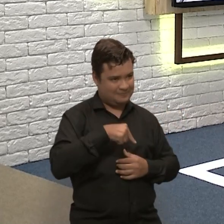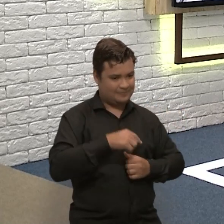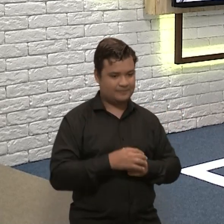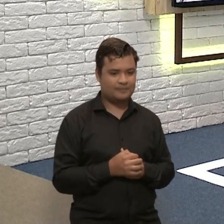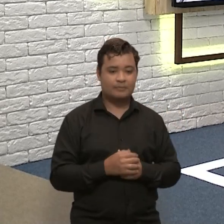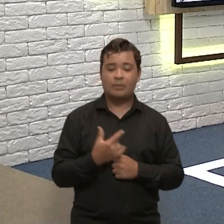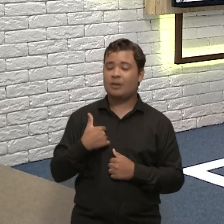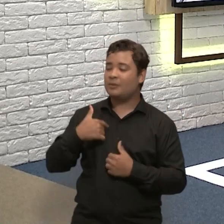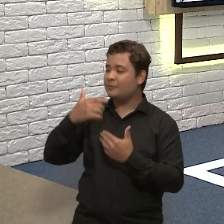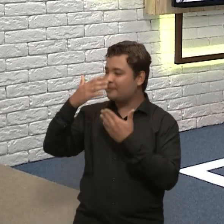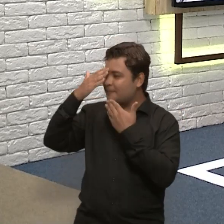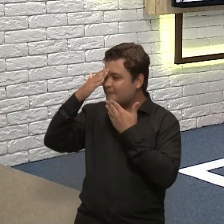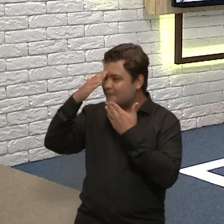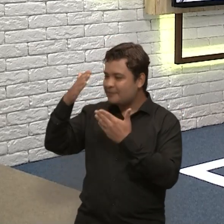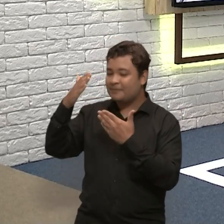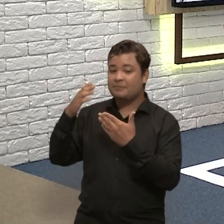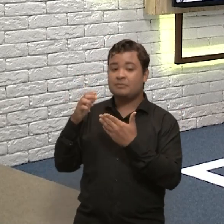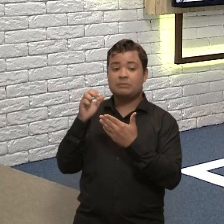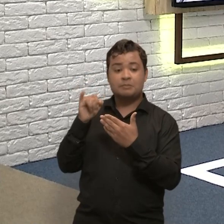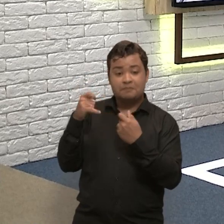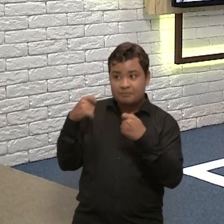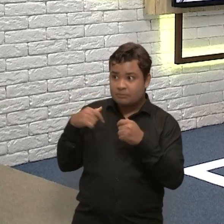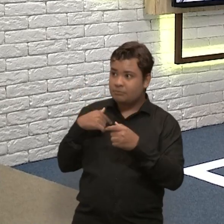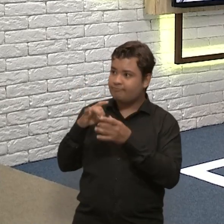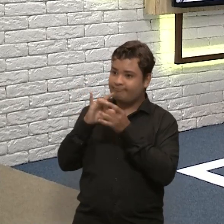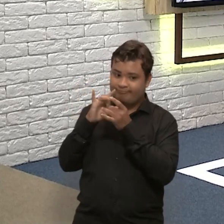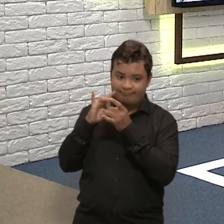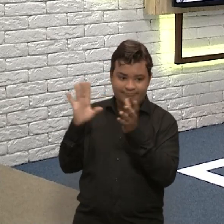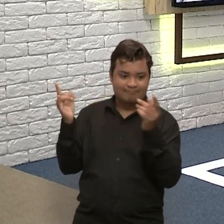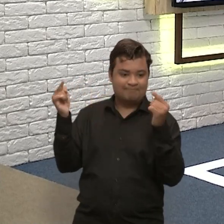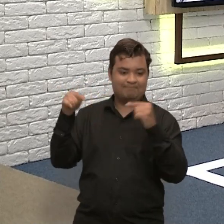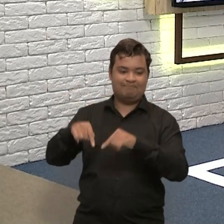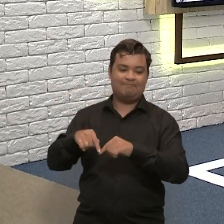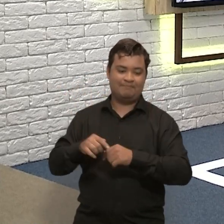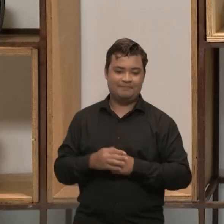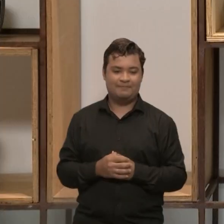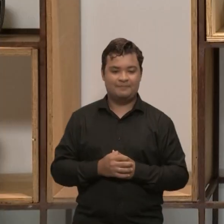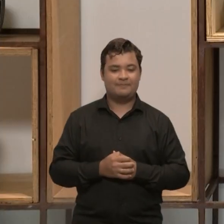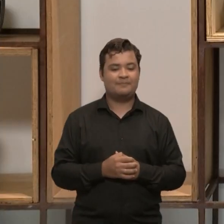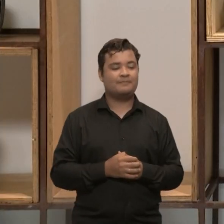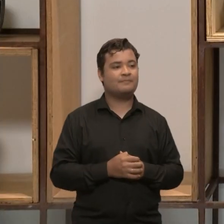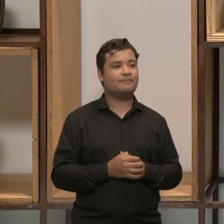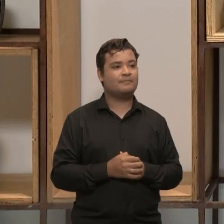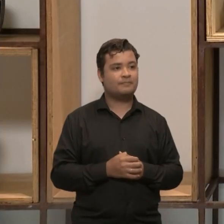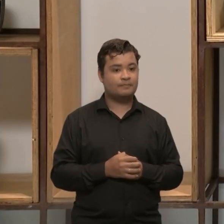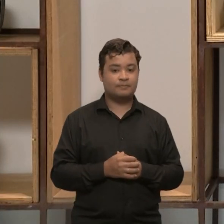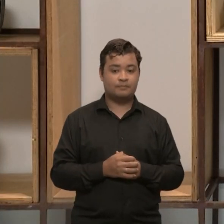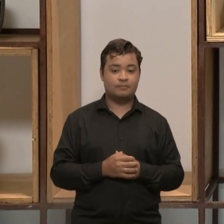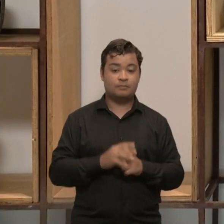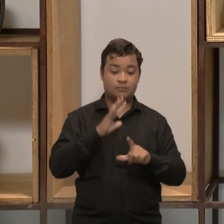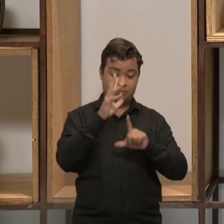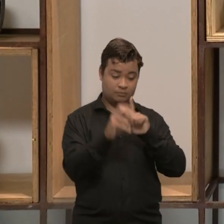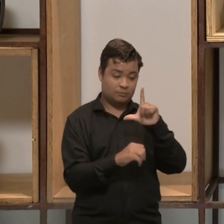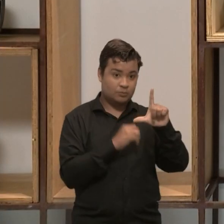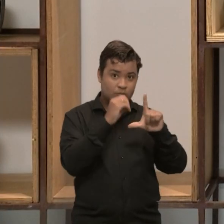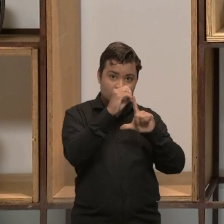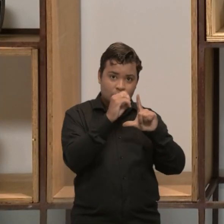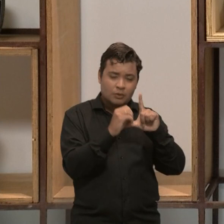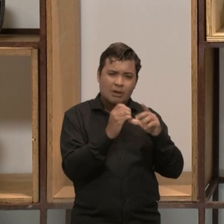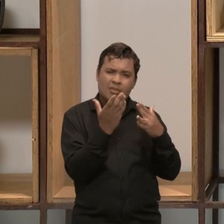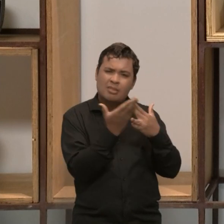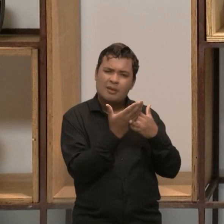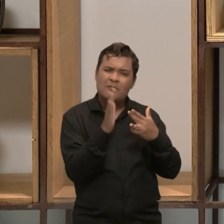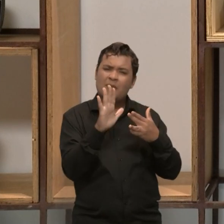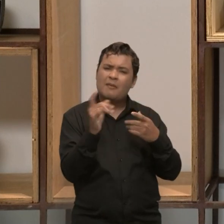Bom, eu que agradeço e me coloco à disposição. Bom, e o Mundo UFG volta daqui a